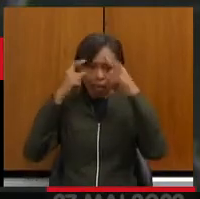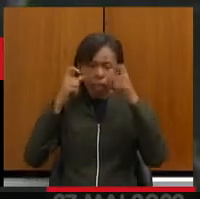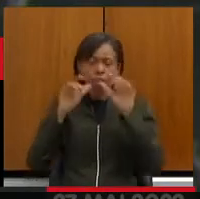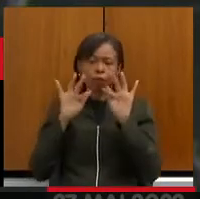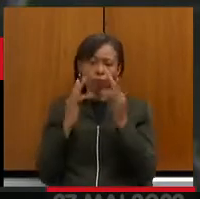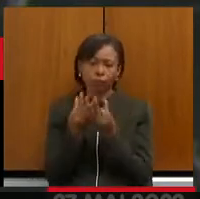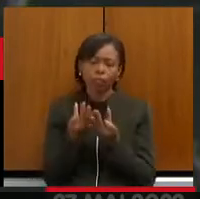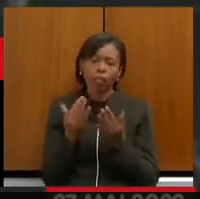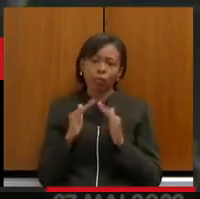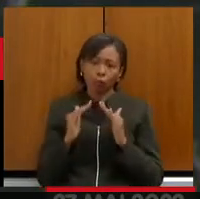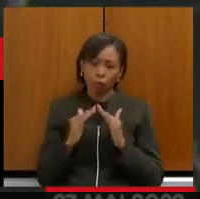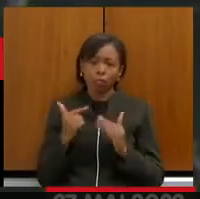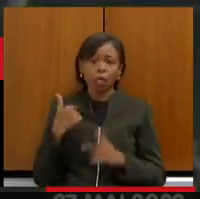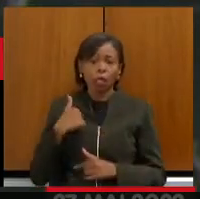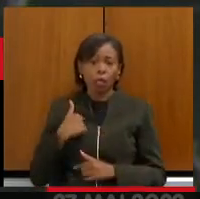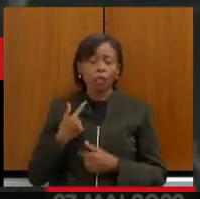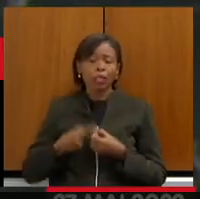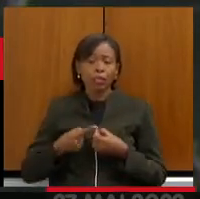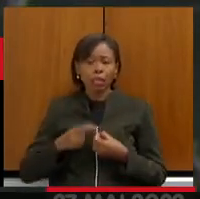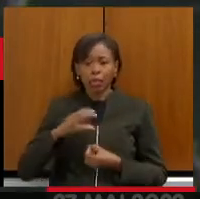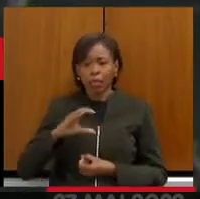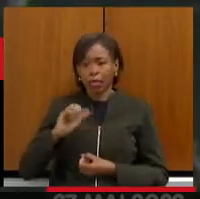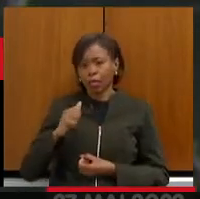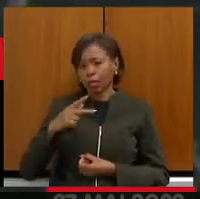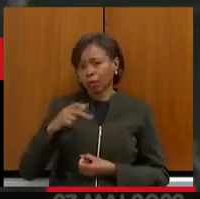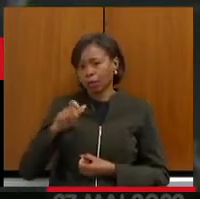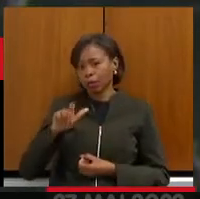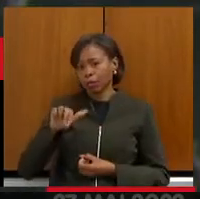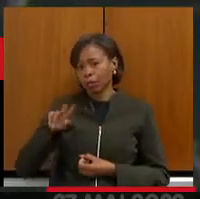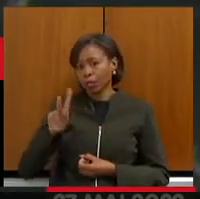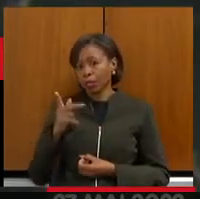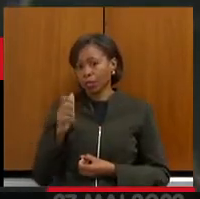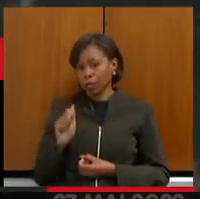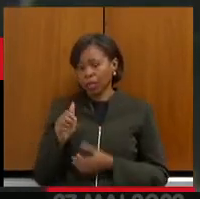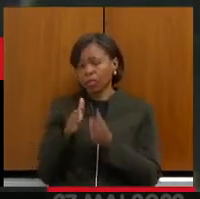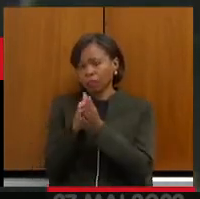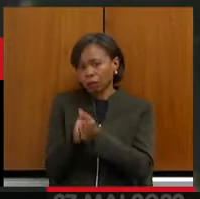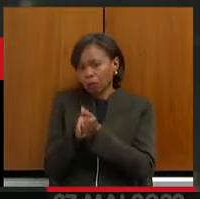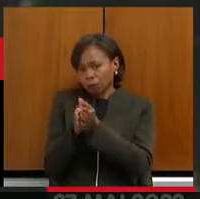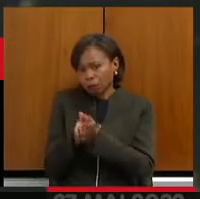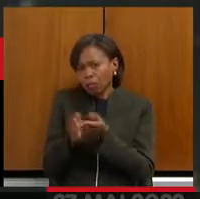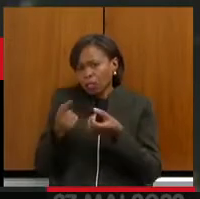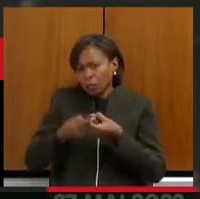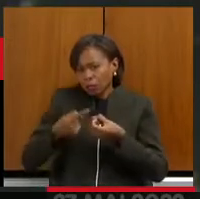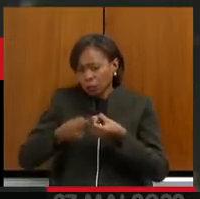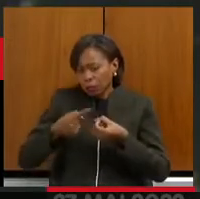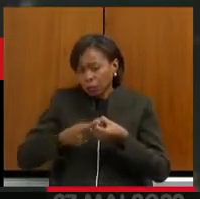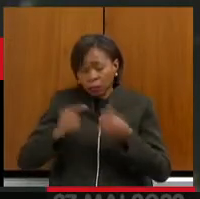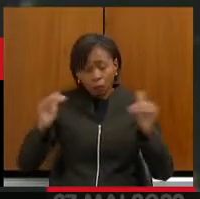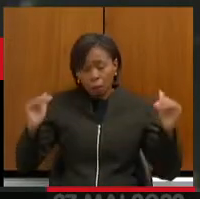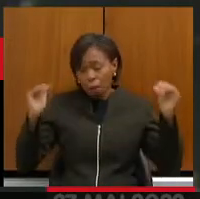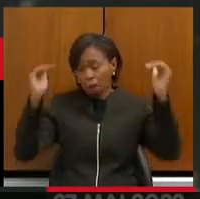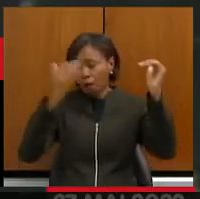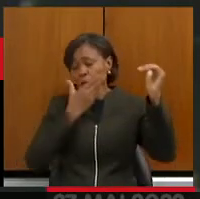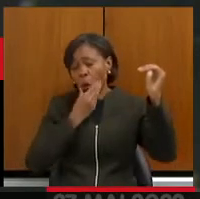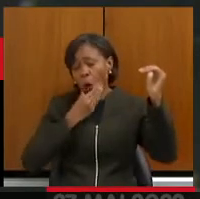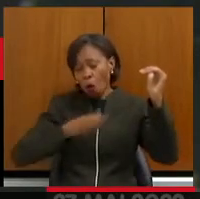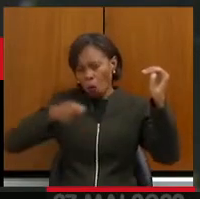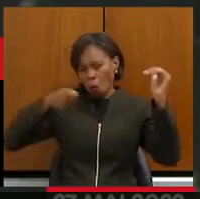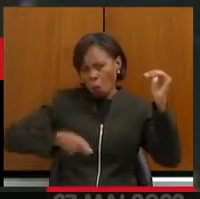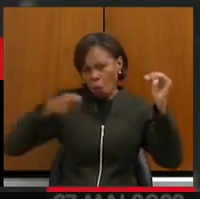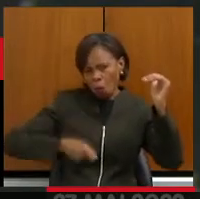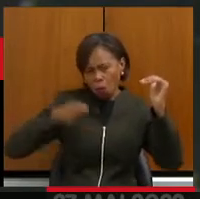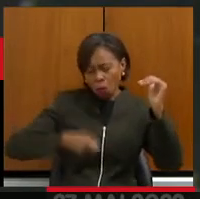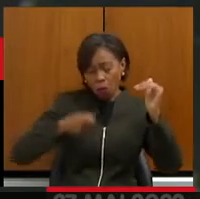cidade de Capelinha no Vale do Jequitinhonha é uma cidade é extremamente coronelismo patriarcal onde